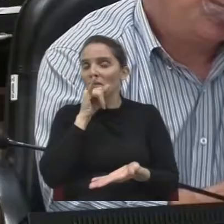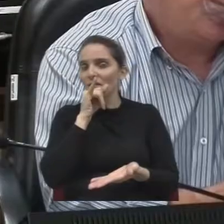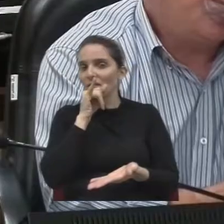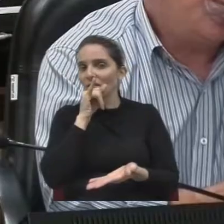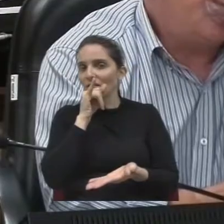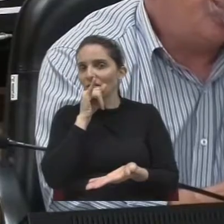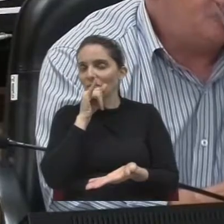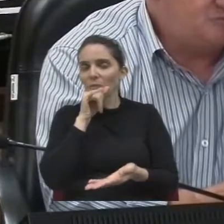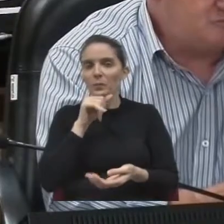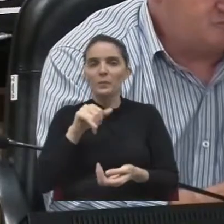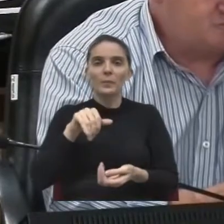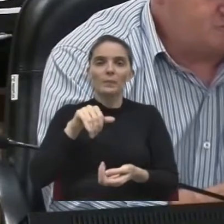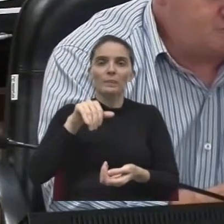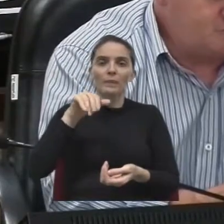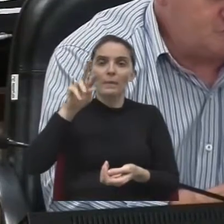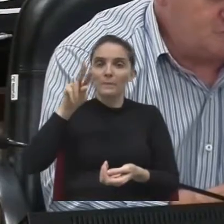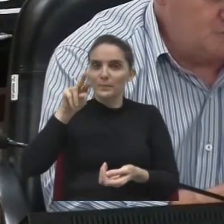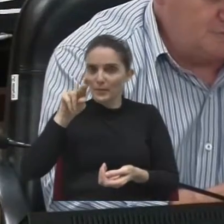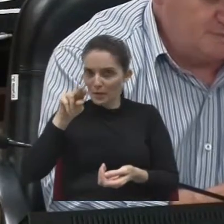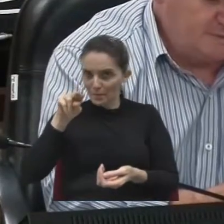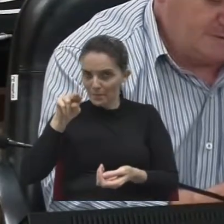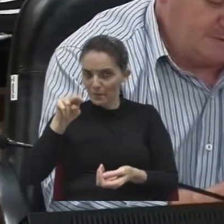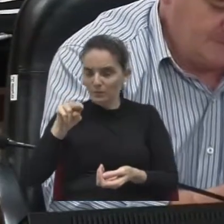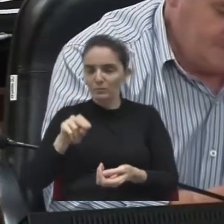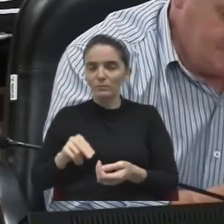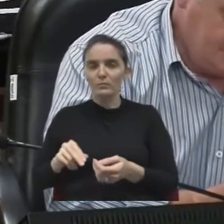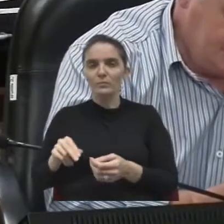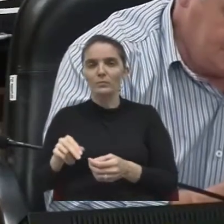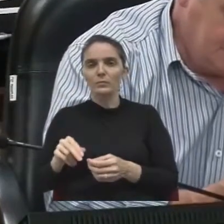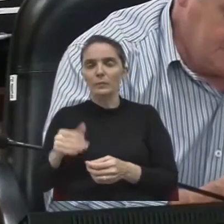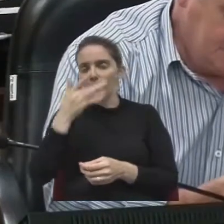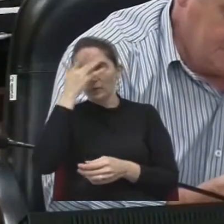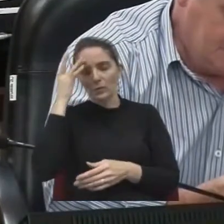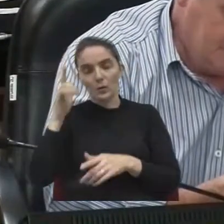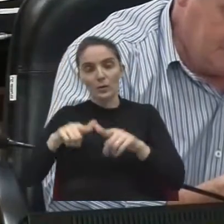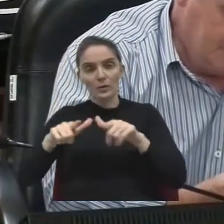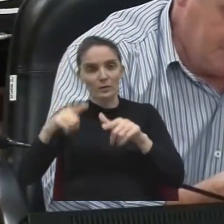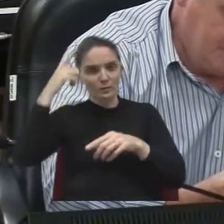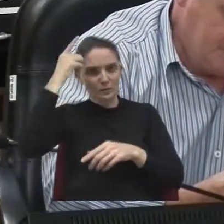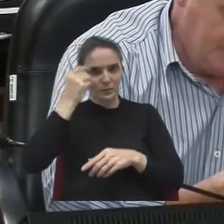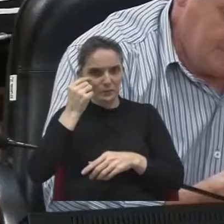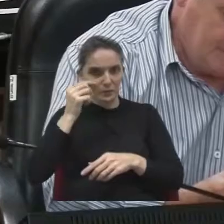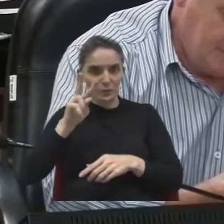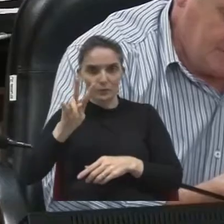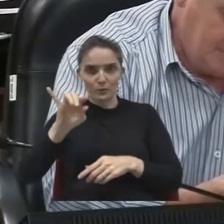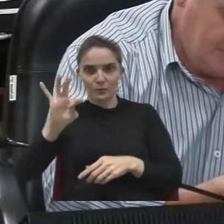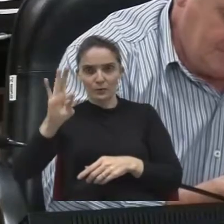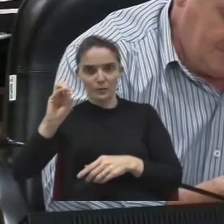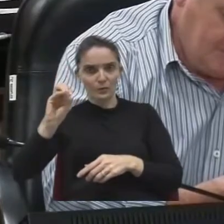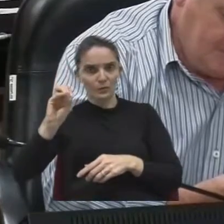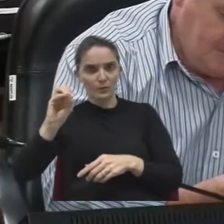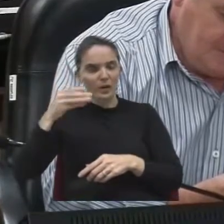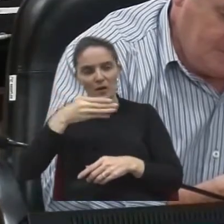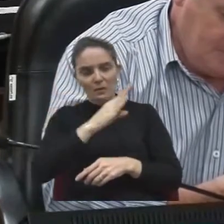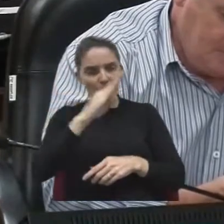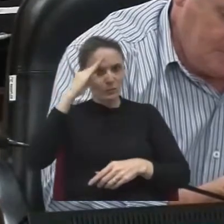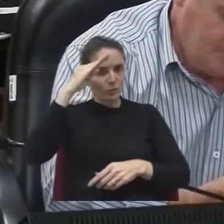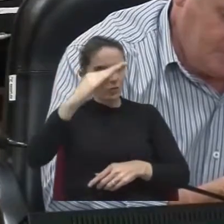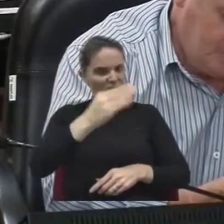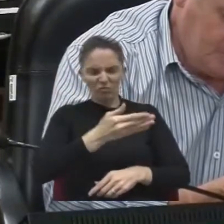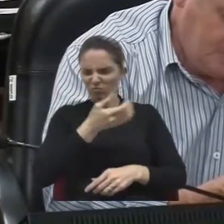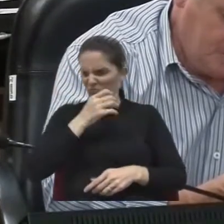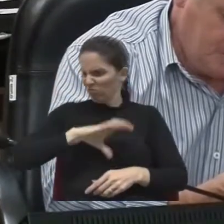parlamentar, o Vitor. Ele entrou revoltado no tiro de guerra e hoje já está estudando para fazer uma prova, para